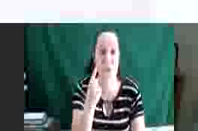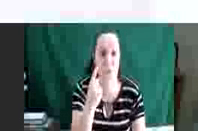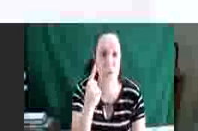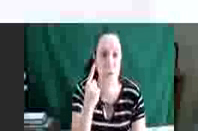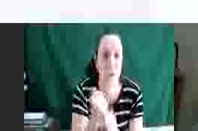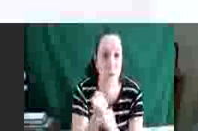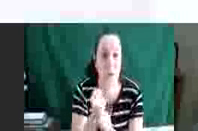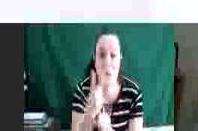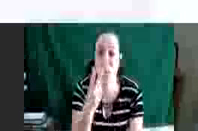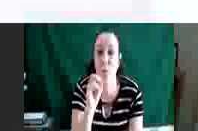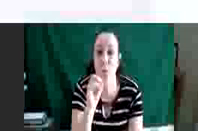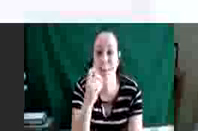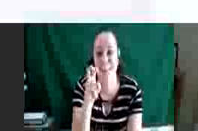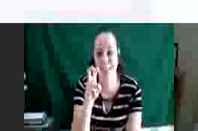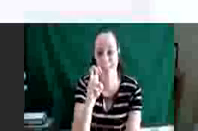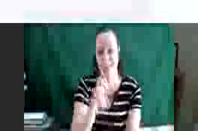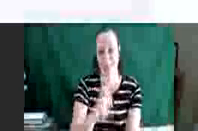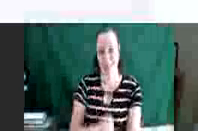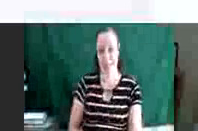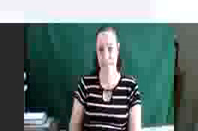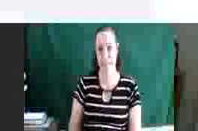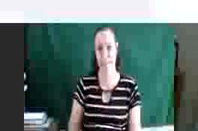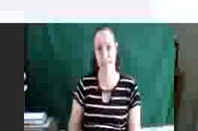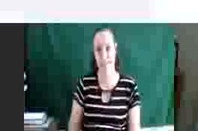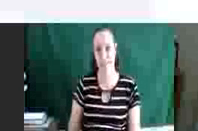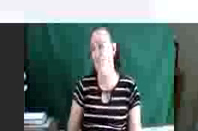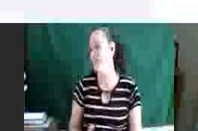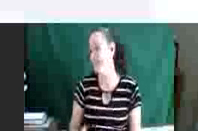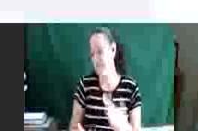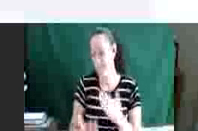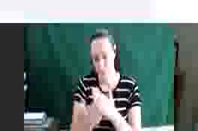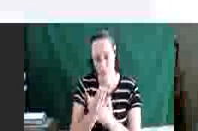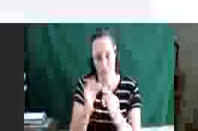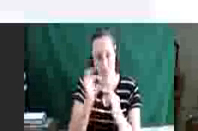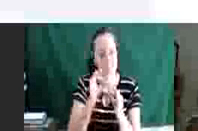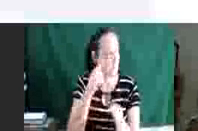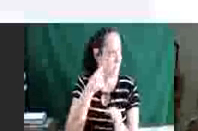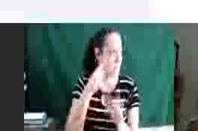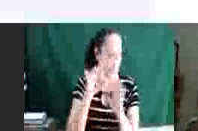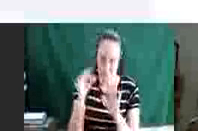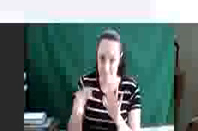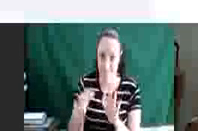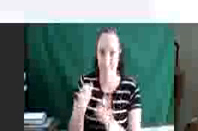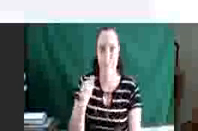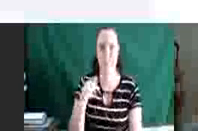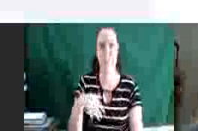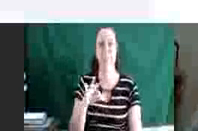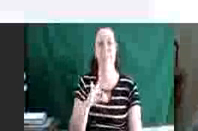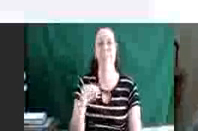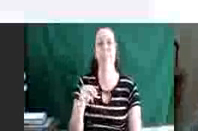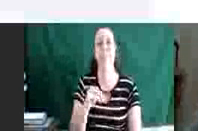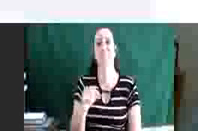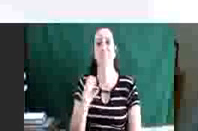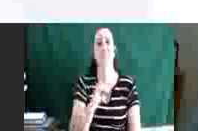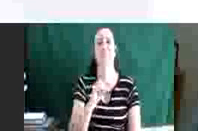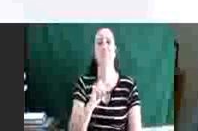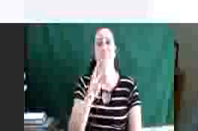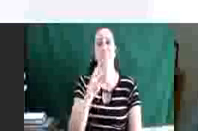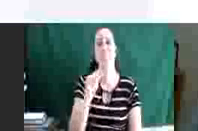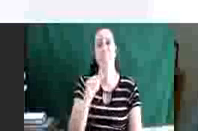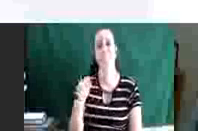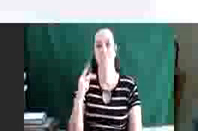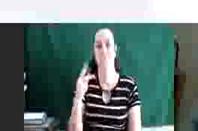você usando Python para fazer alguns Pentests. Aqui são ferramentas prontas, aqui também são, só que você pode programar a sua ferramenta, né? Em